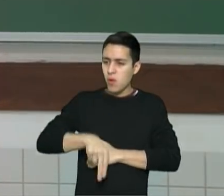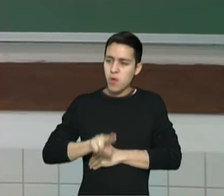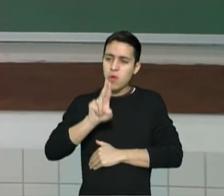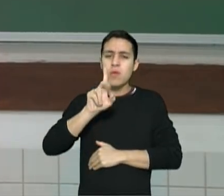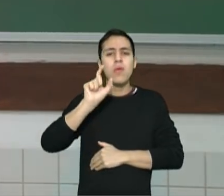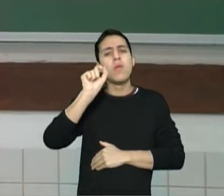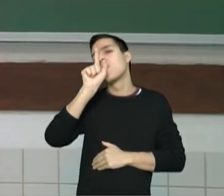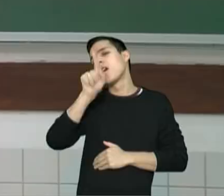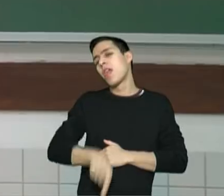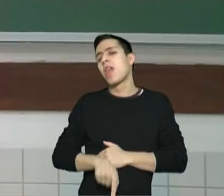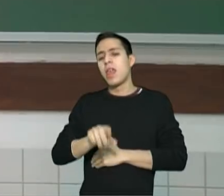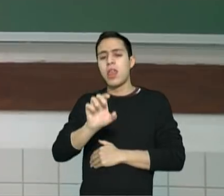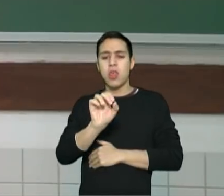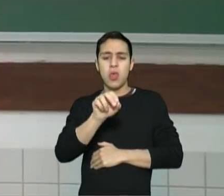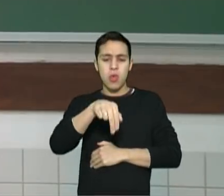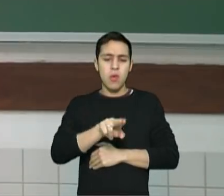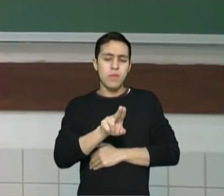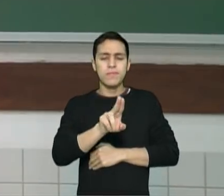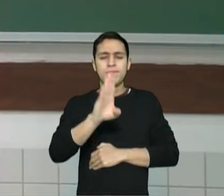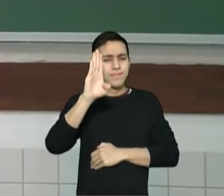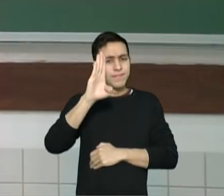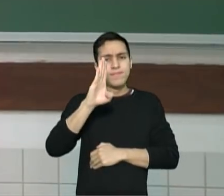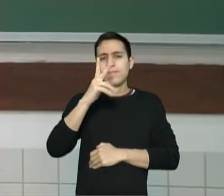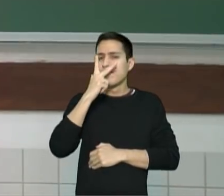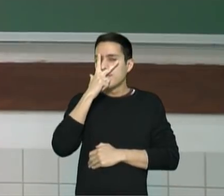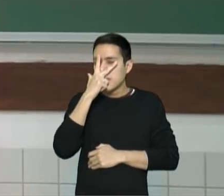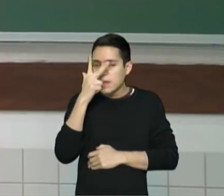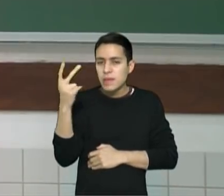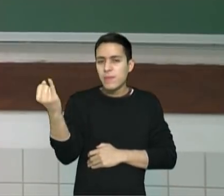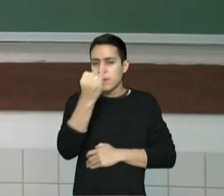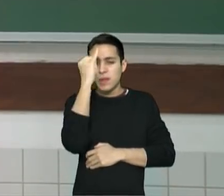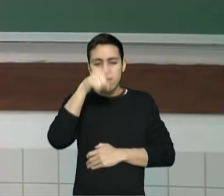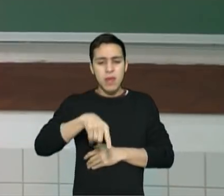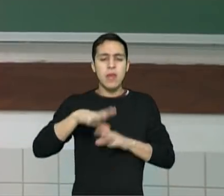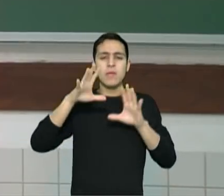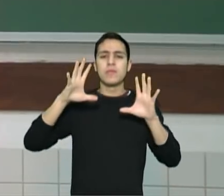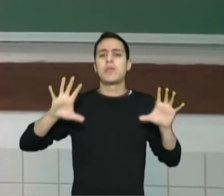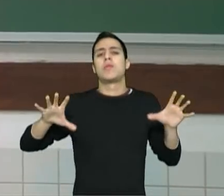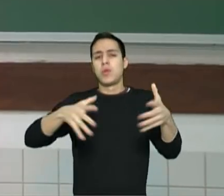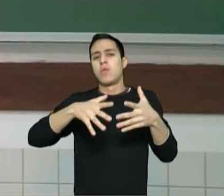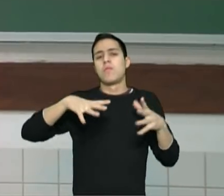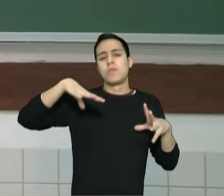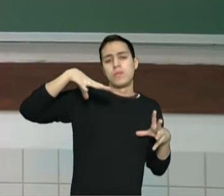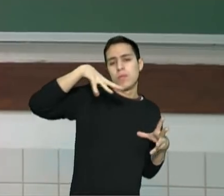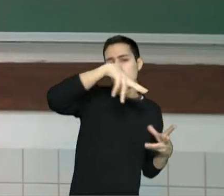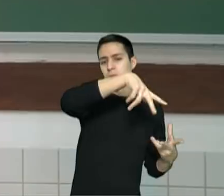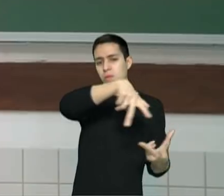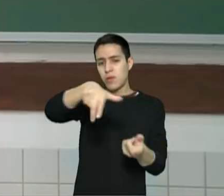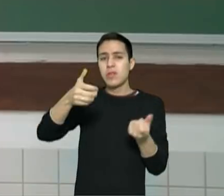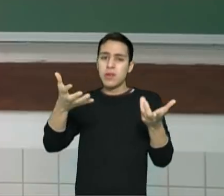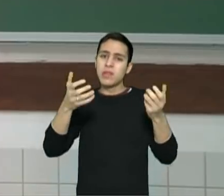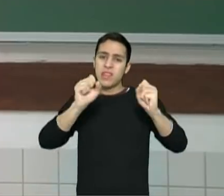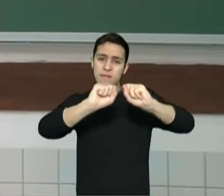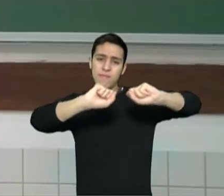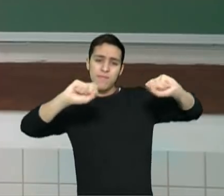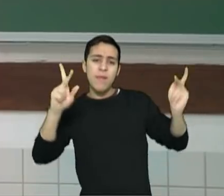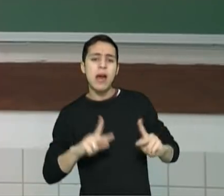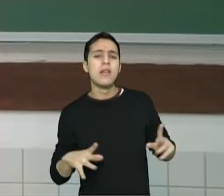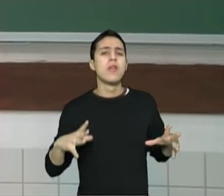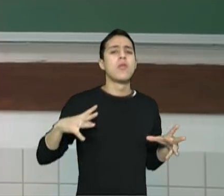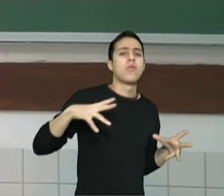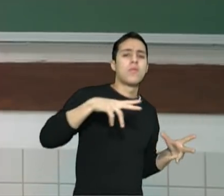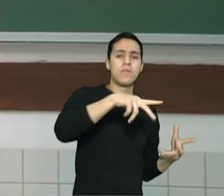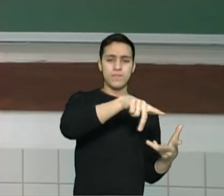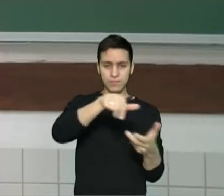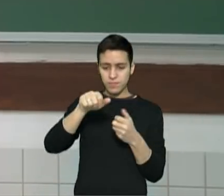então corresponde primordialmente a um organismo mundial que quer estabelecer a paz mundial.